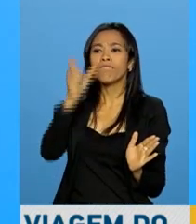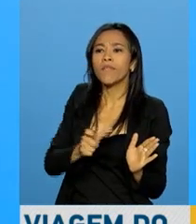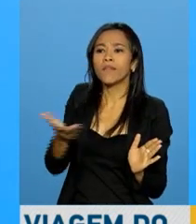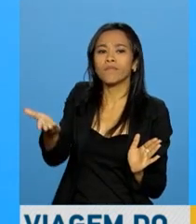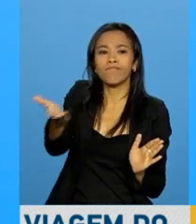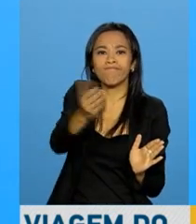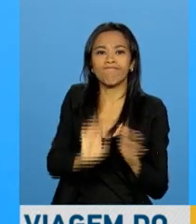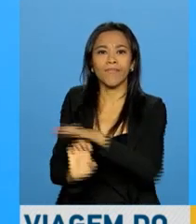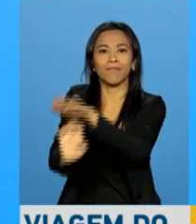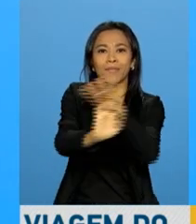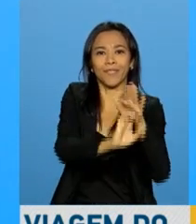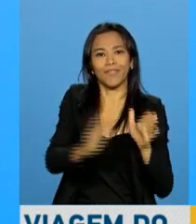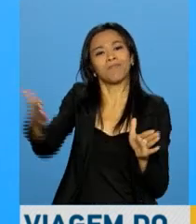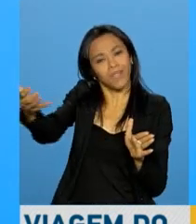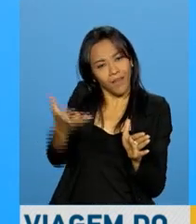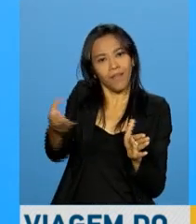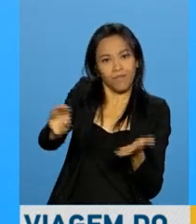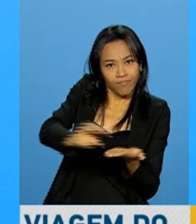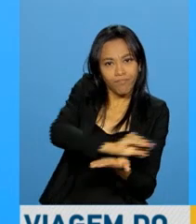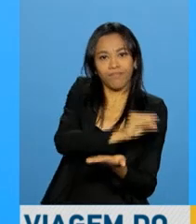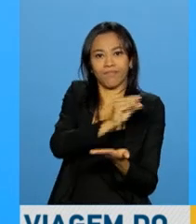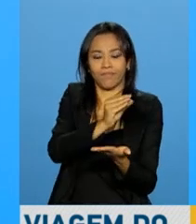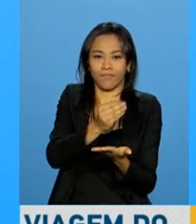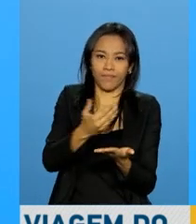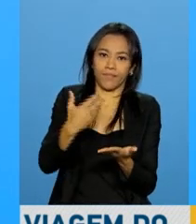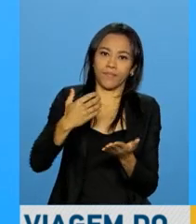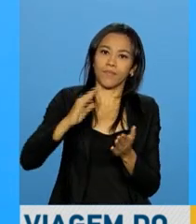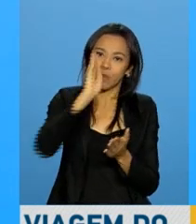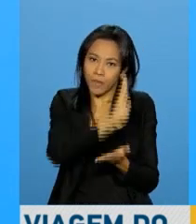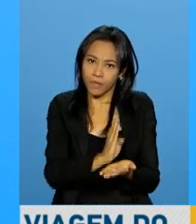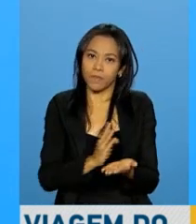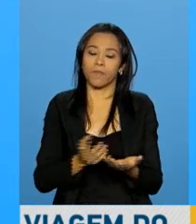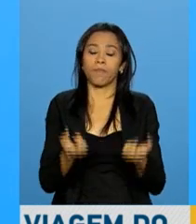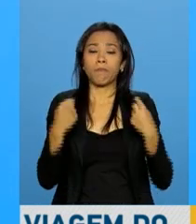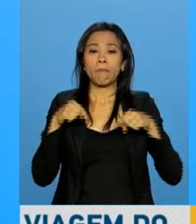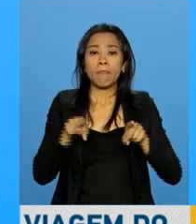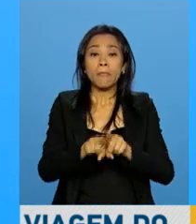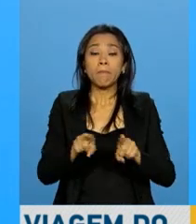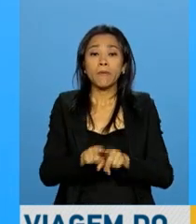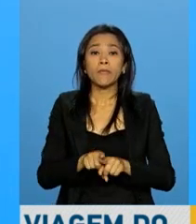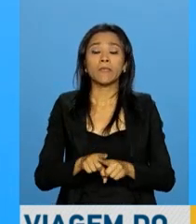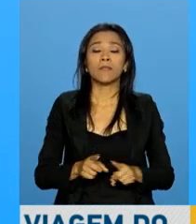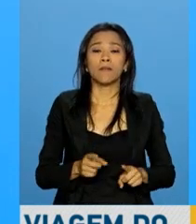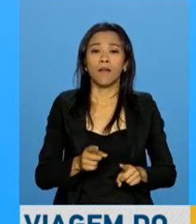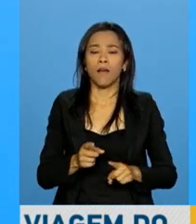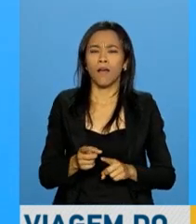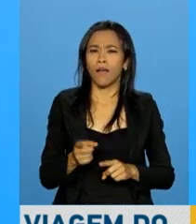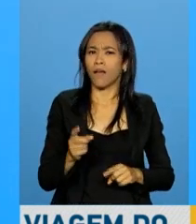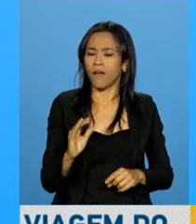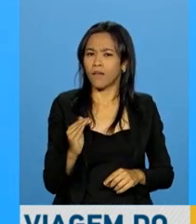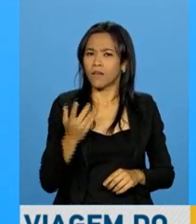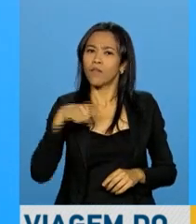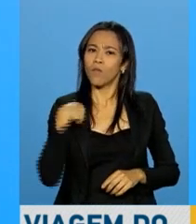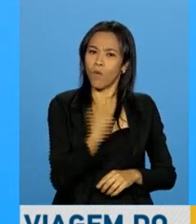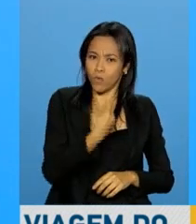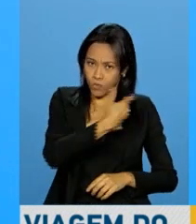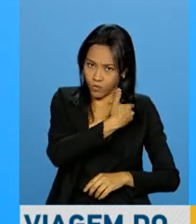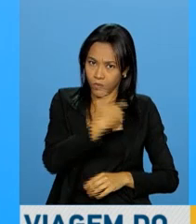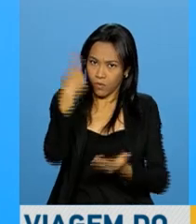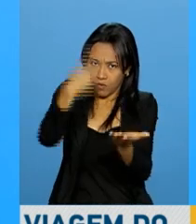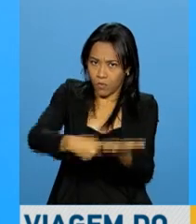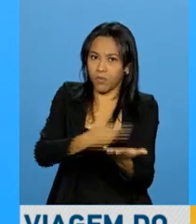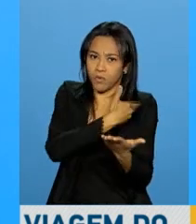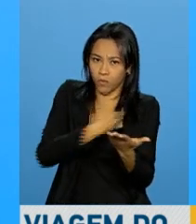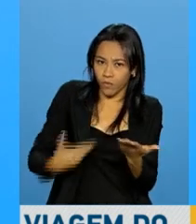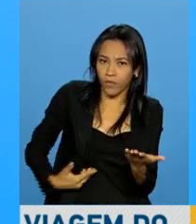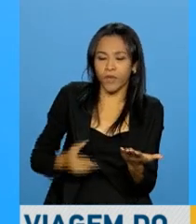queiram investir no nosso país. E devo registrar que, além do compromisso de nosso governo com